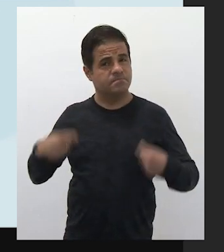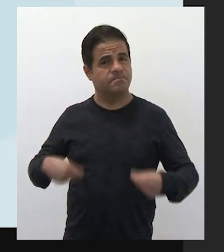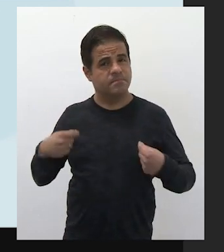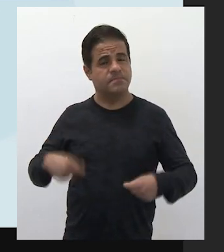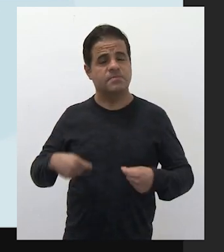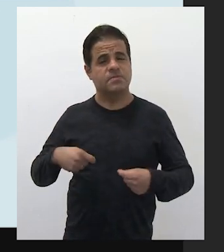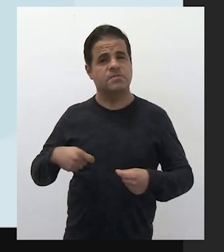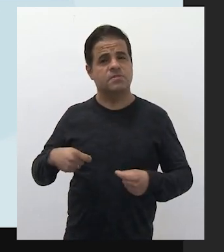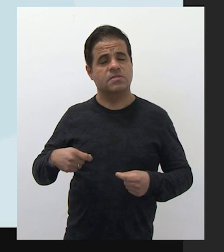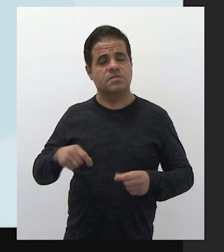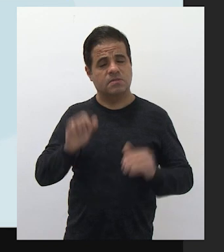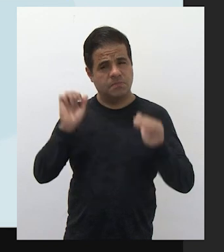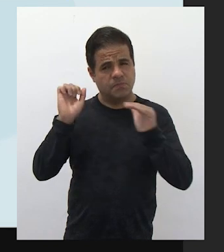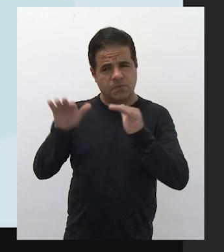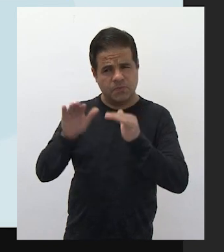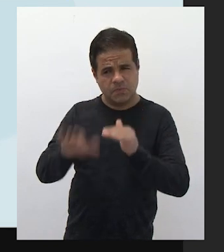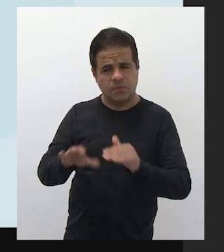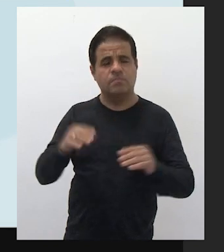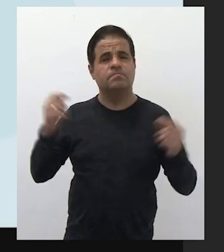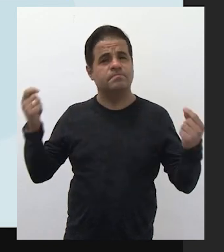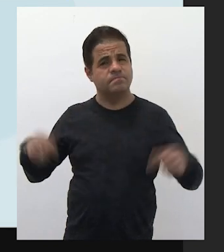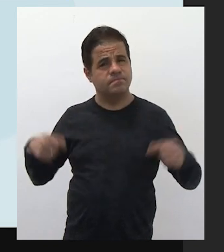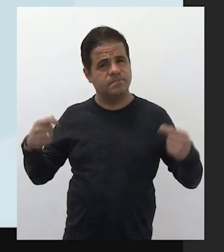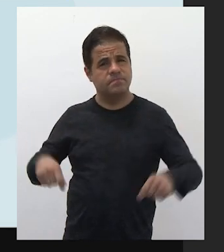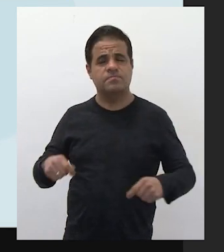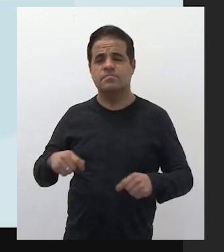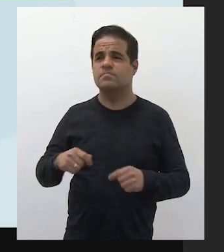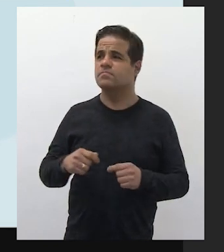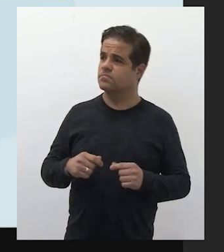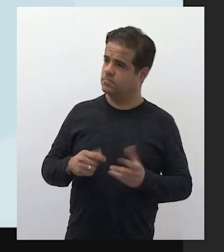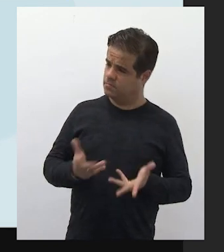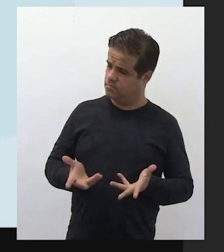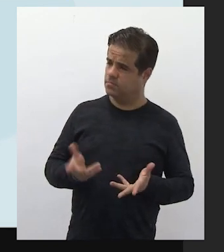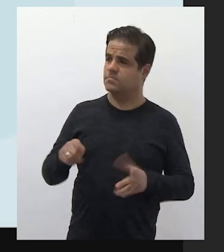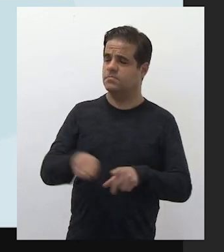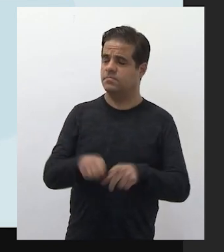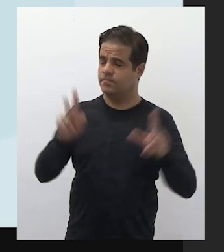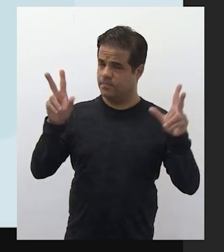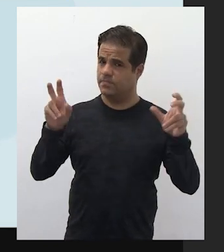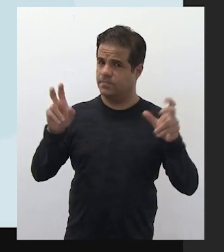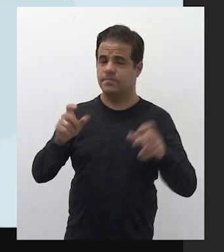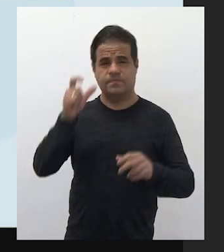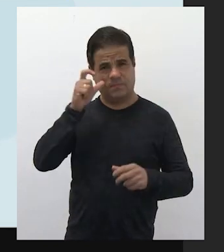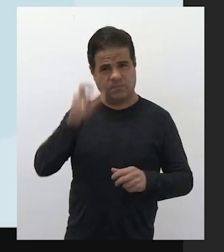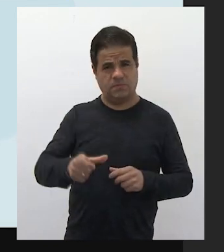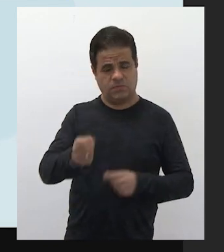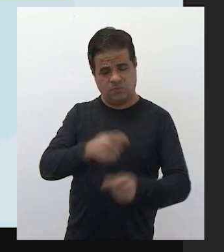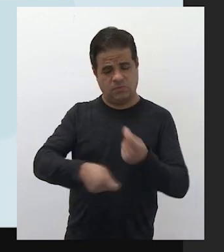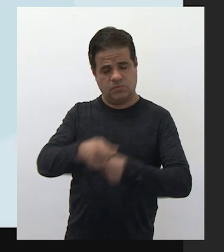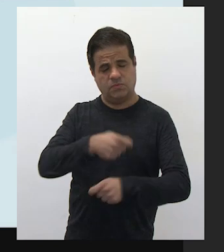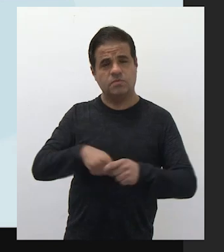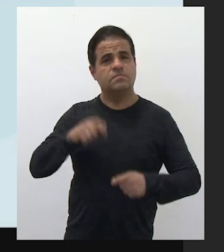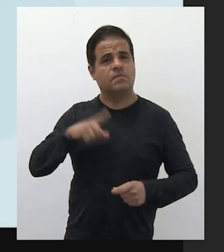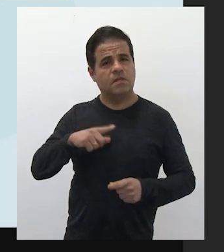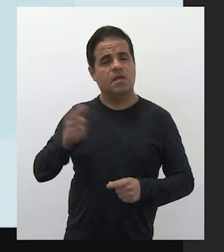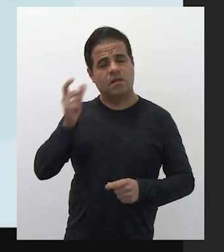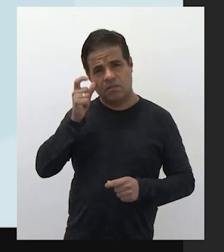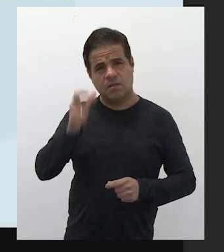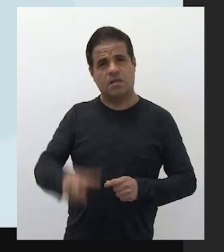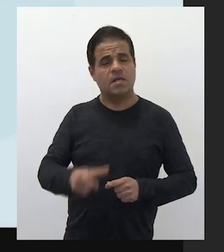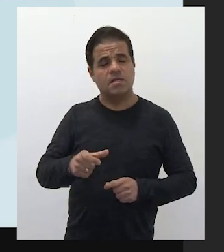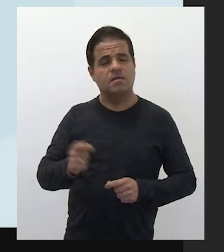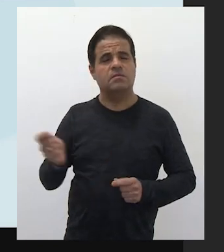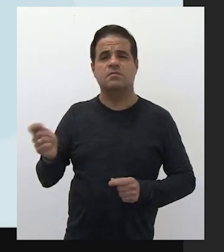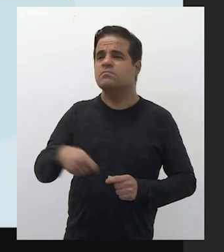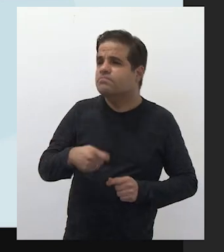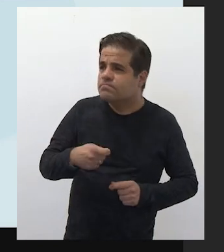O abastecimento depende disso. Então, além dessa questão do interesse econômico, que tem um interesse de,